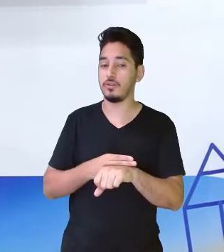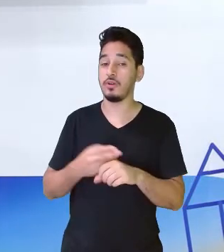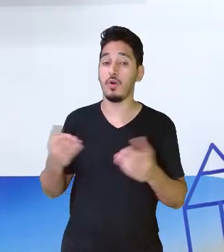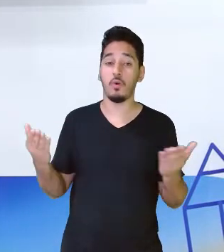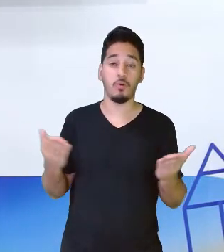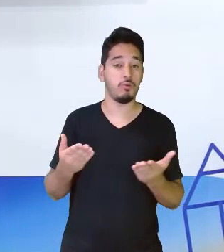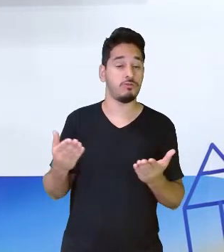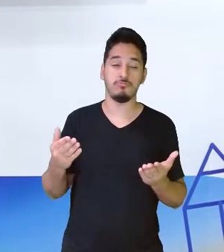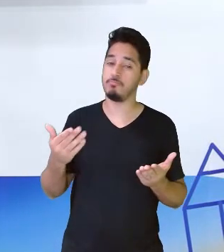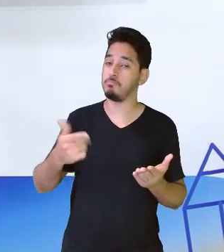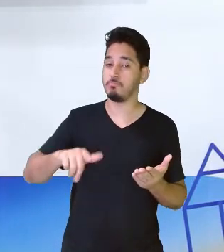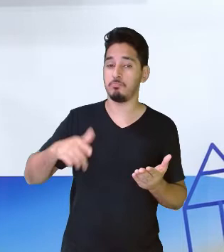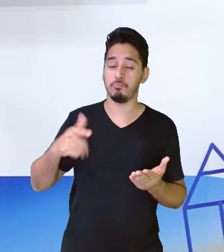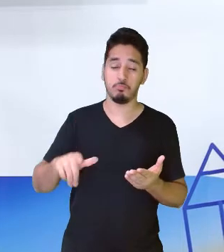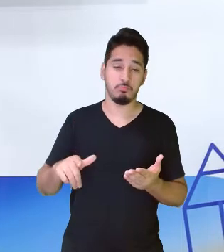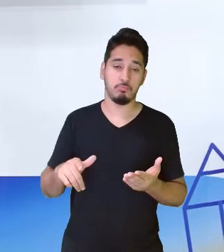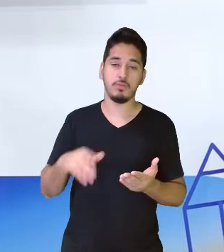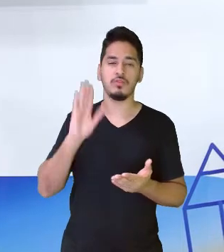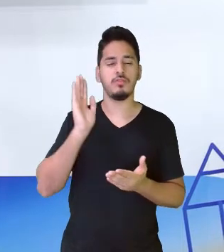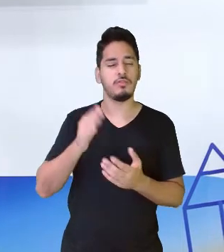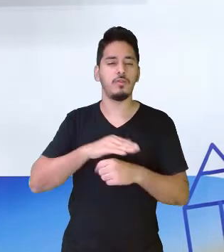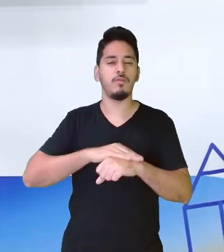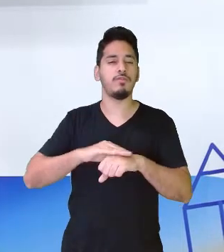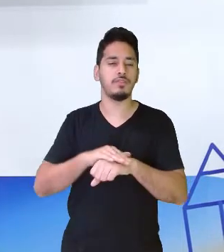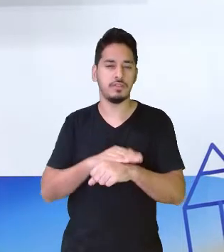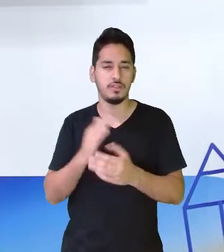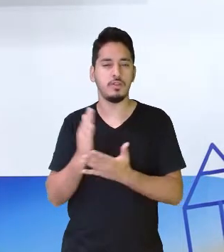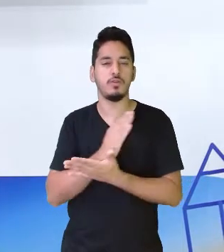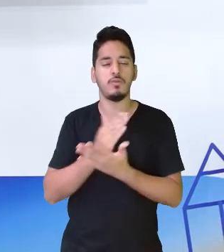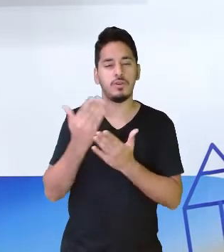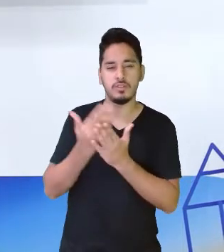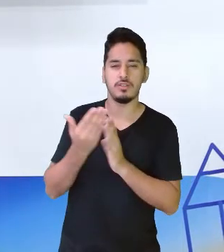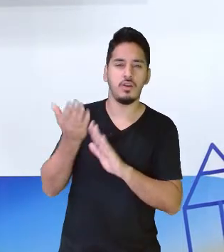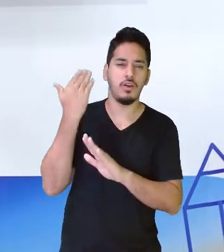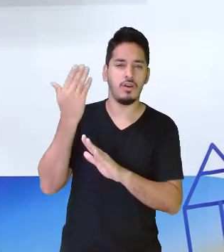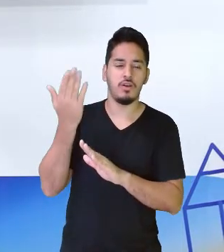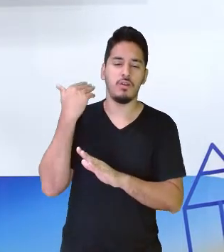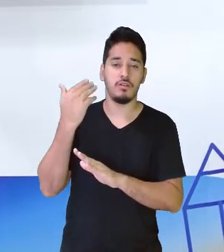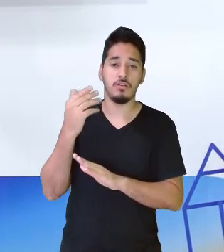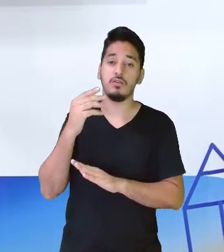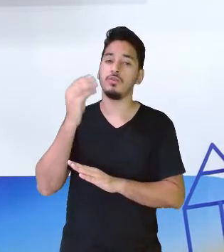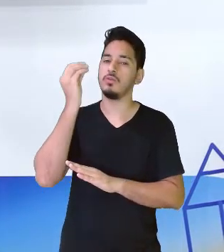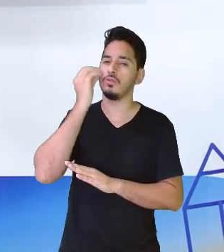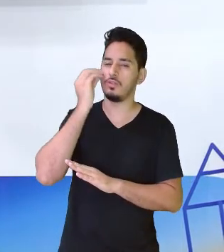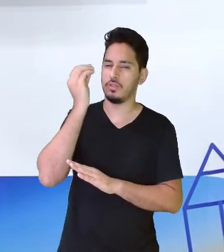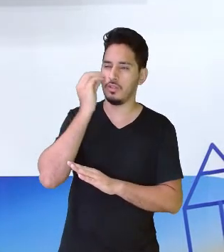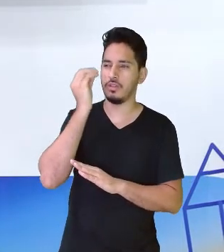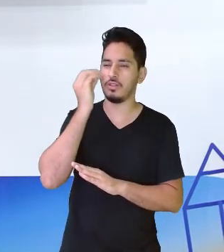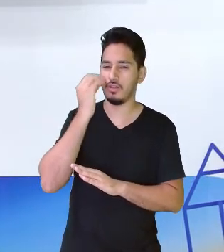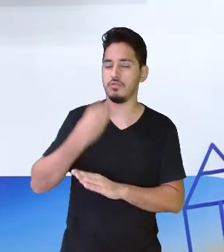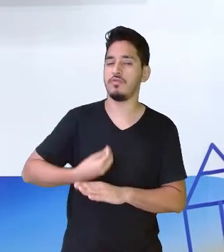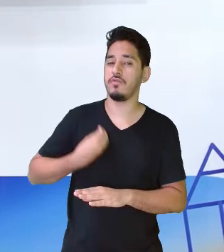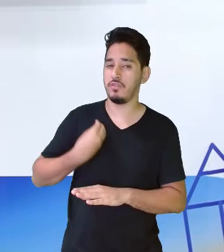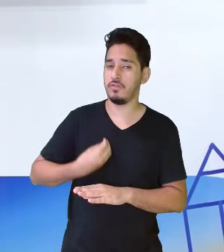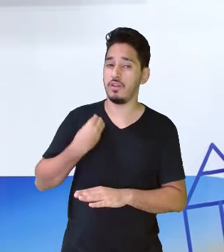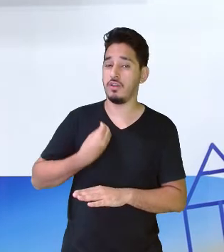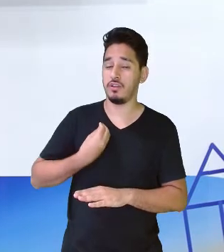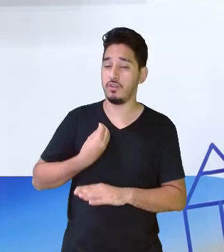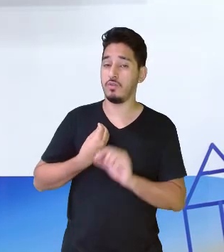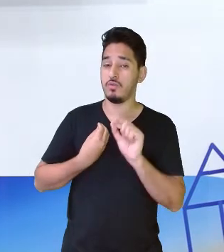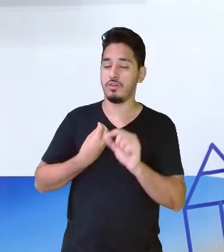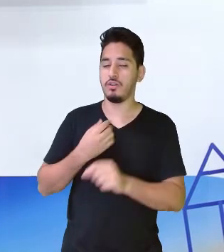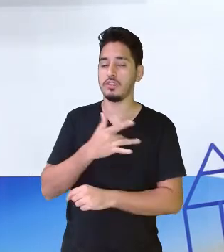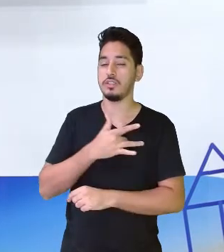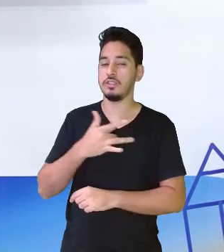eu não trouxe. A gente já vem conversando algumas aulas atrás que eu estou tentando viver uma vida